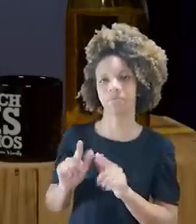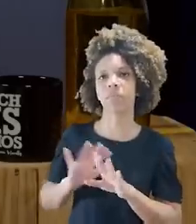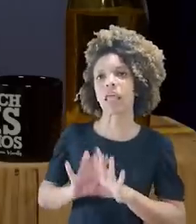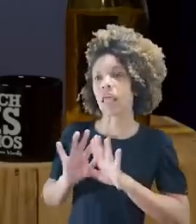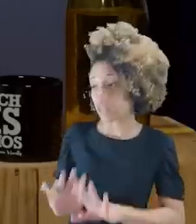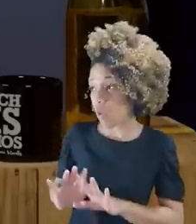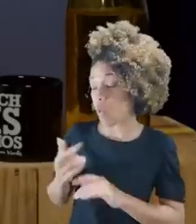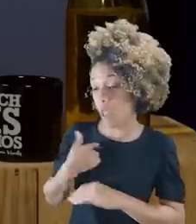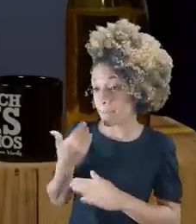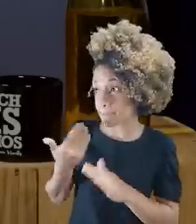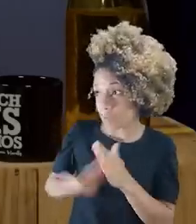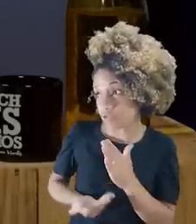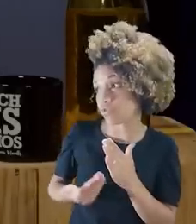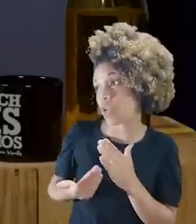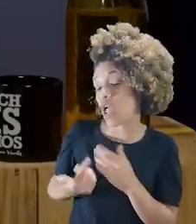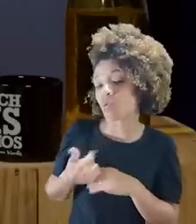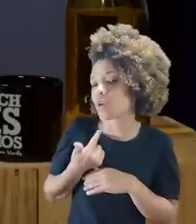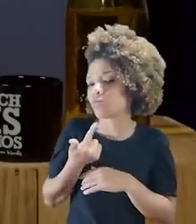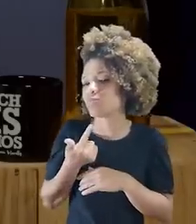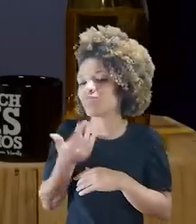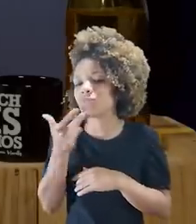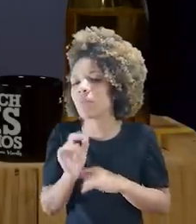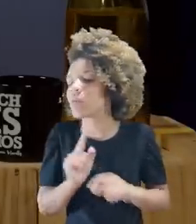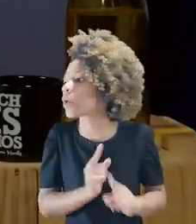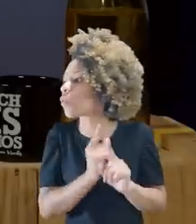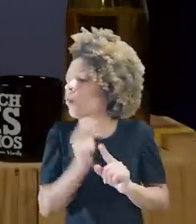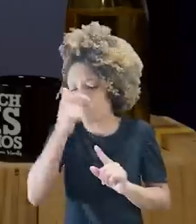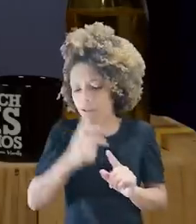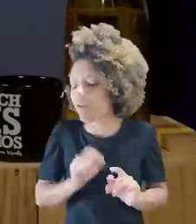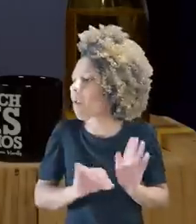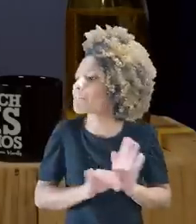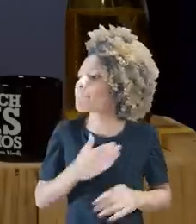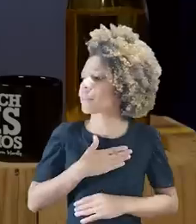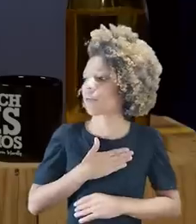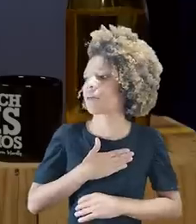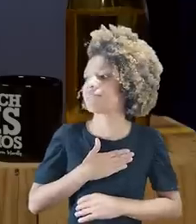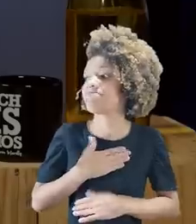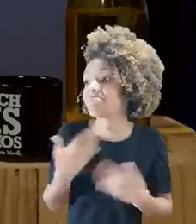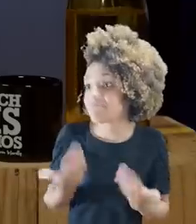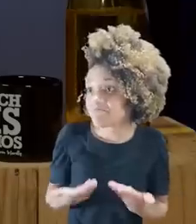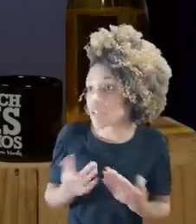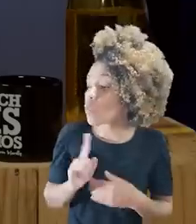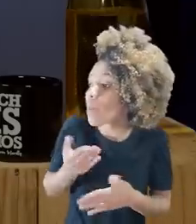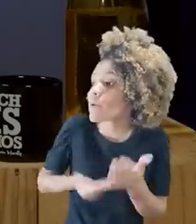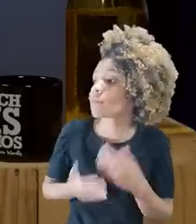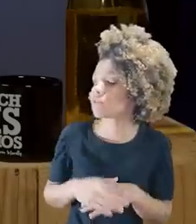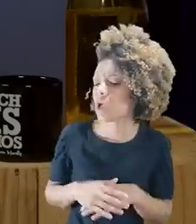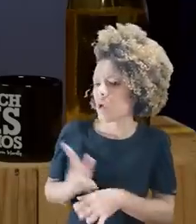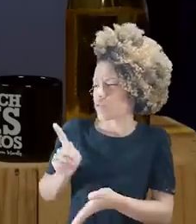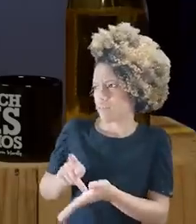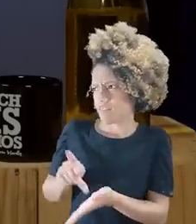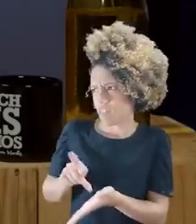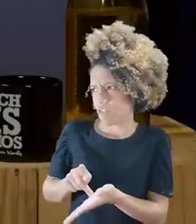perdi é o que eu ainda não tinha encontrado quem eu era e não é que eu perdi eu